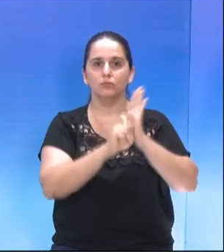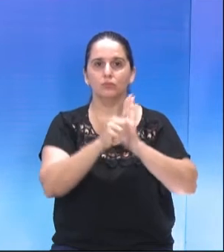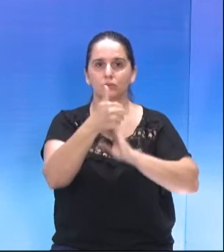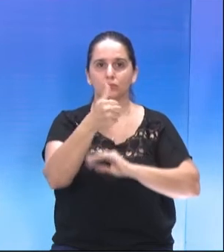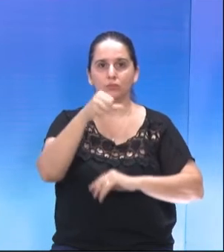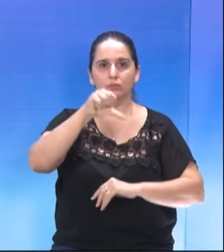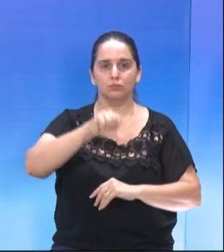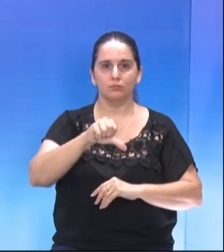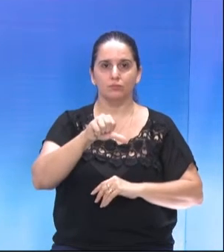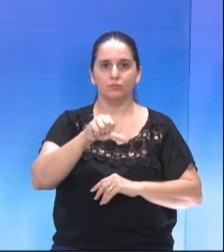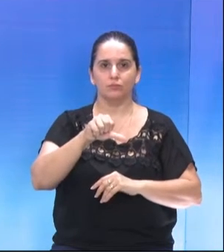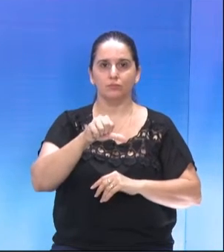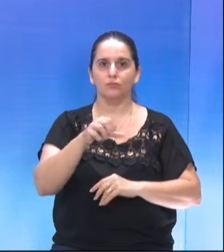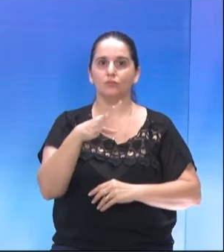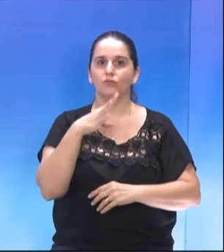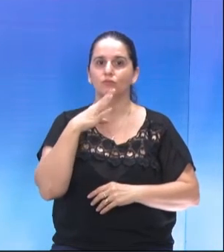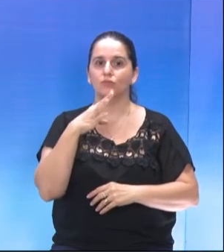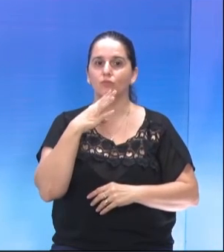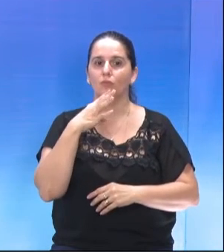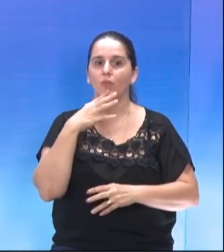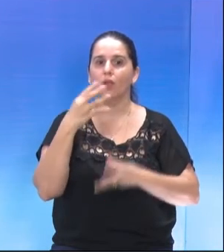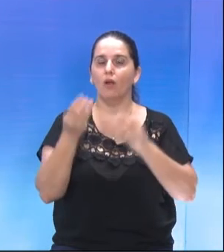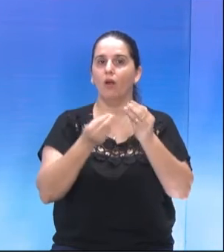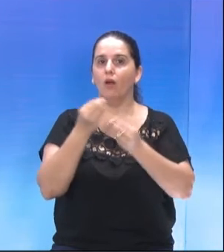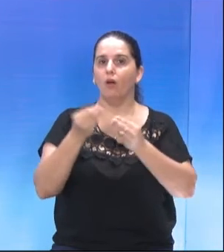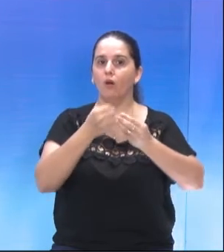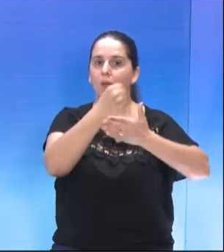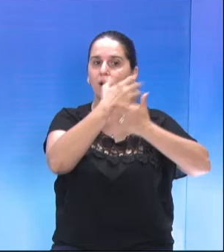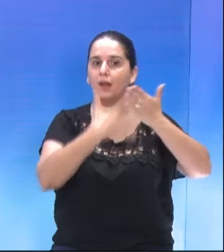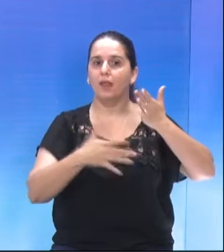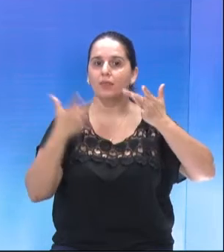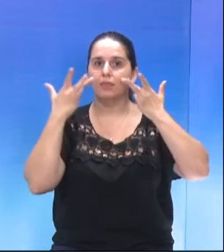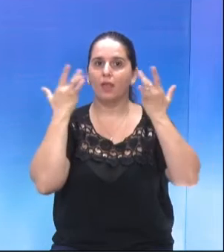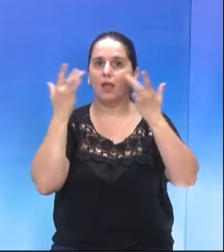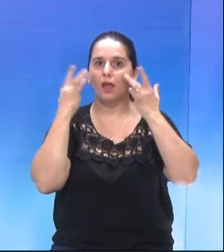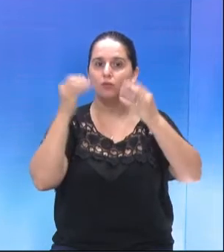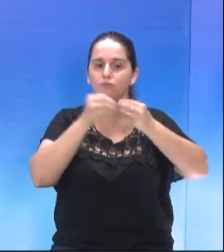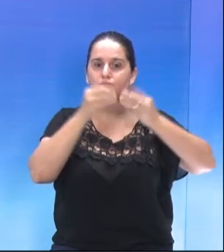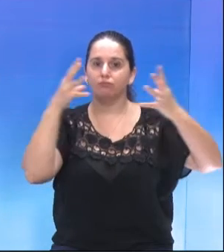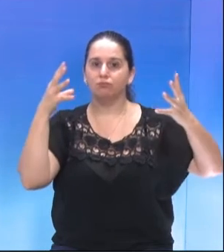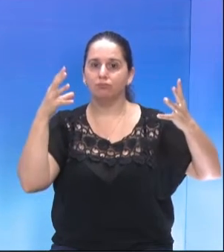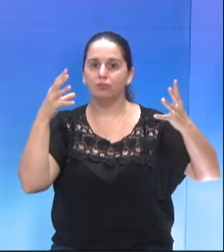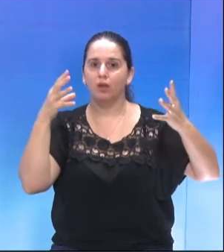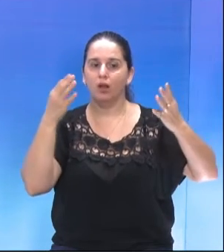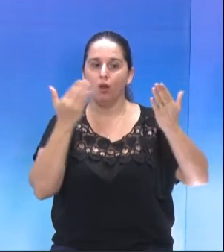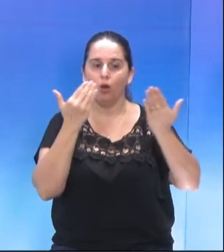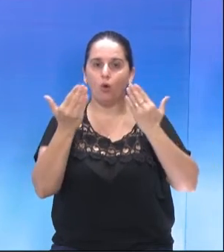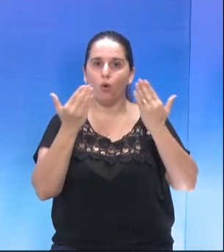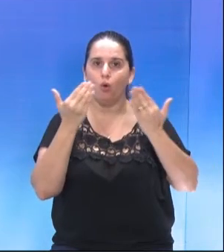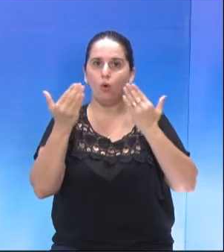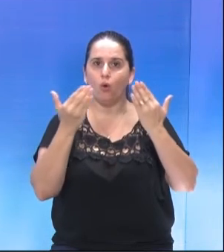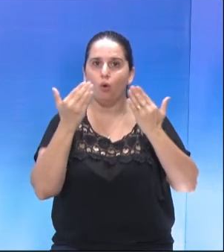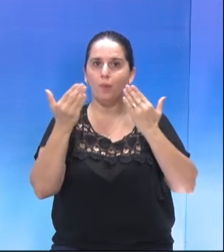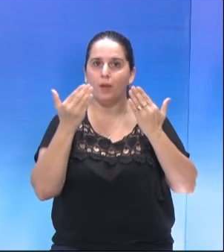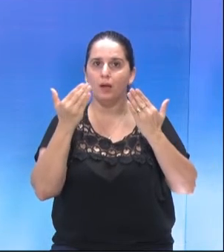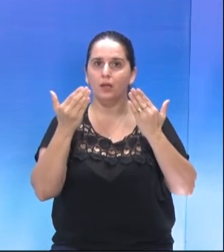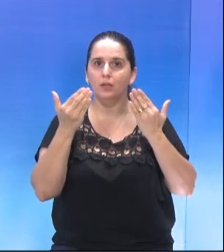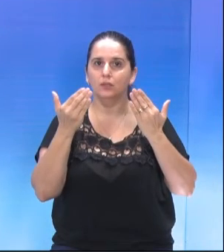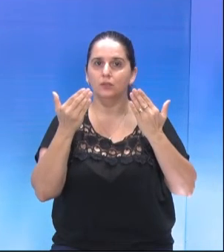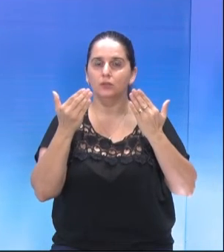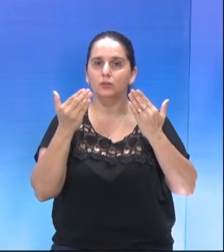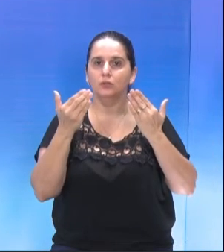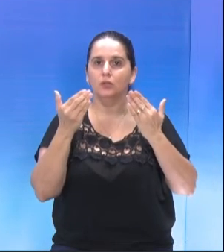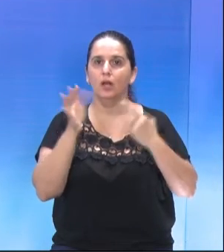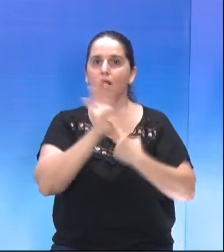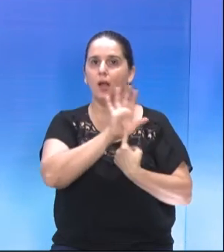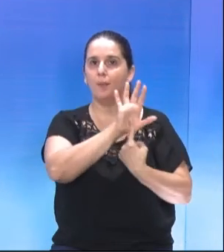estudante, identifique o teatro mágico com as características que ele tem para fazer uma comparação em relação ao